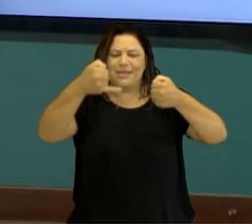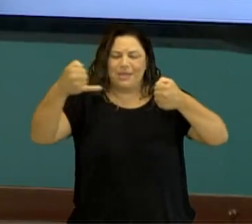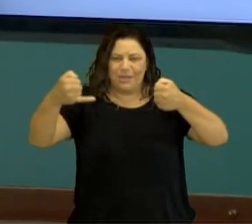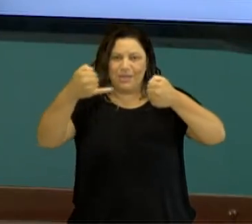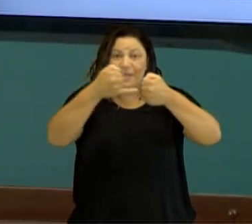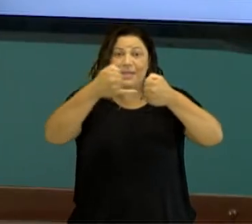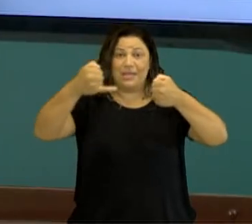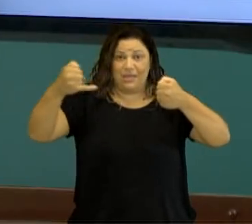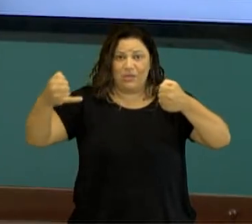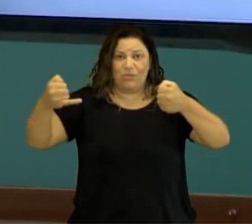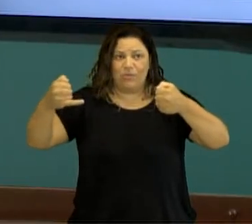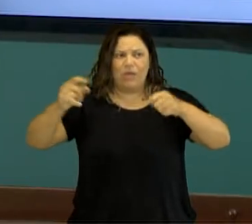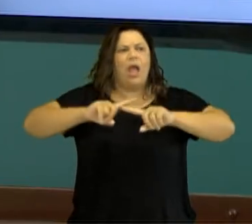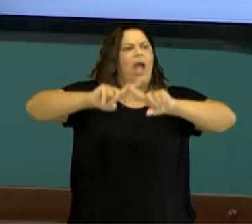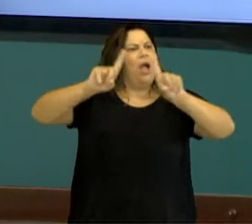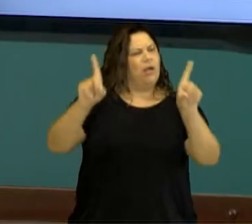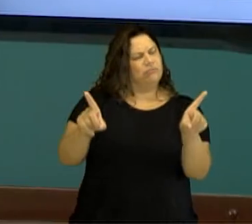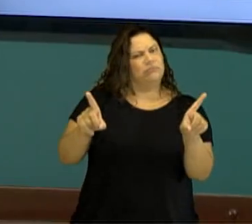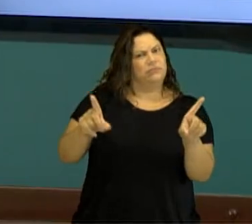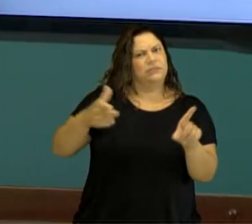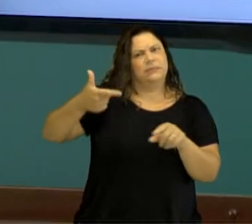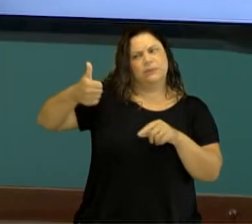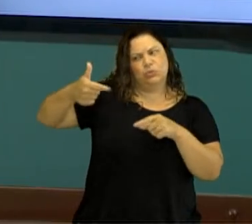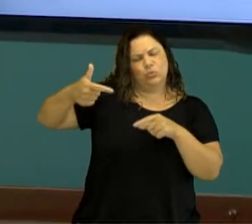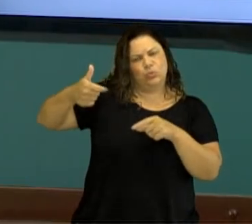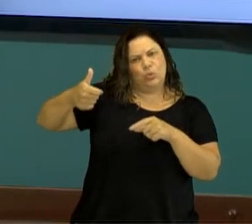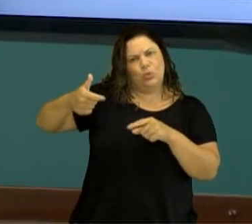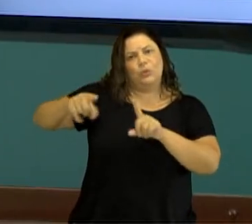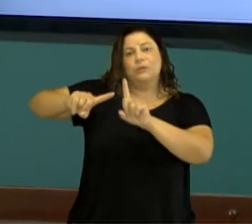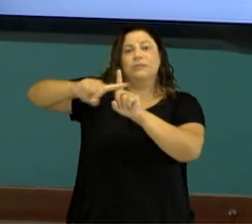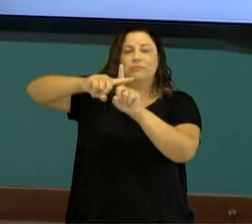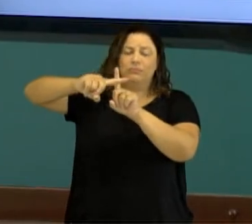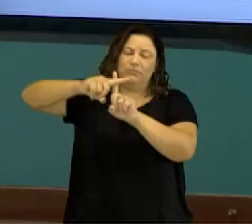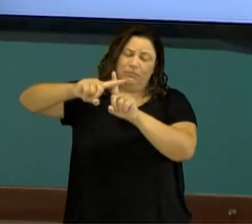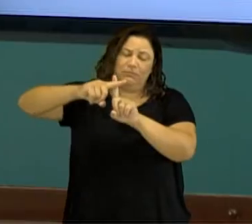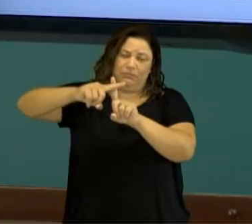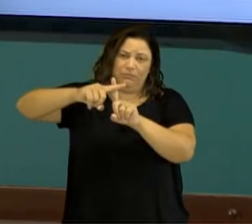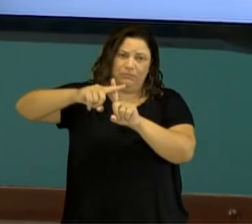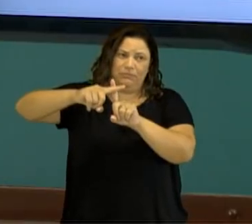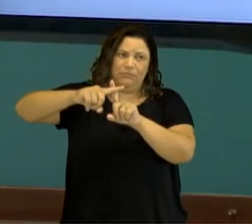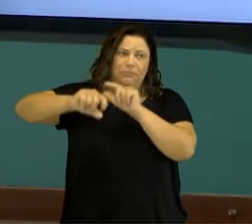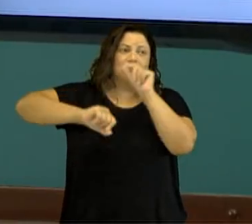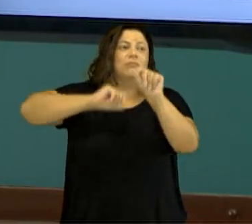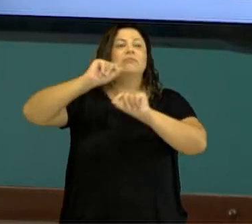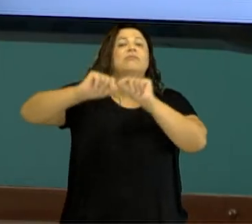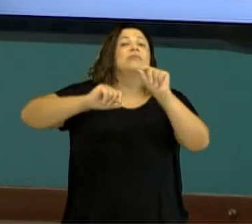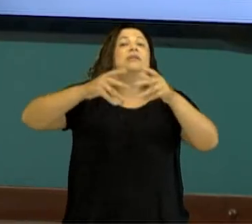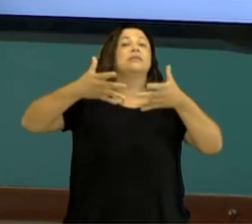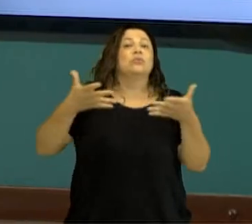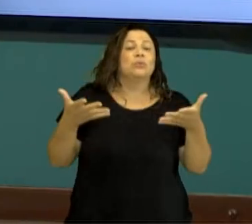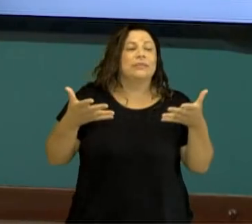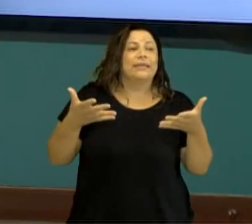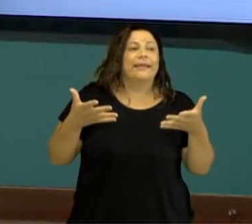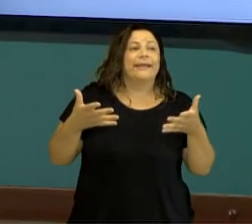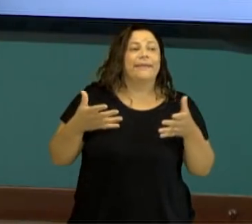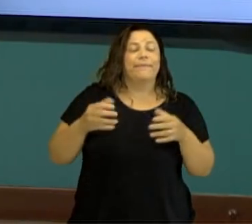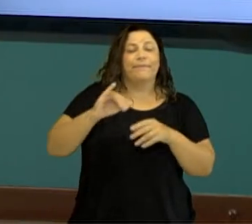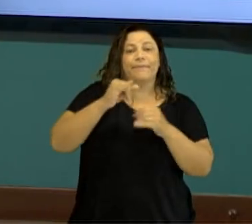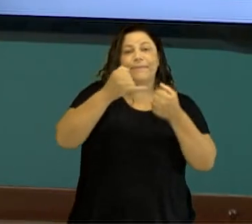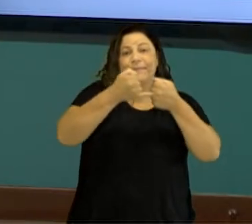Íon. Só que como ele tem mais carga positiva agora, porque ele ganhou um elétron, ele vai ser o íon